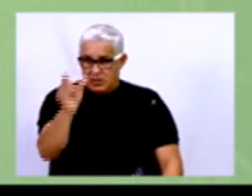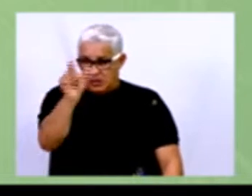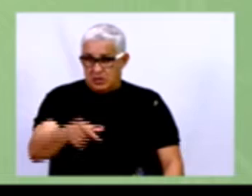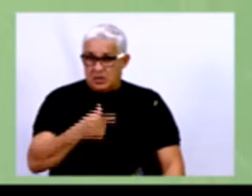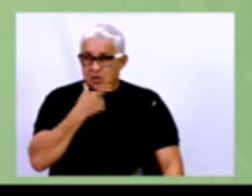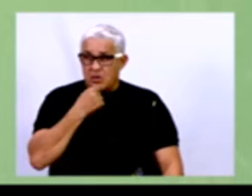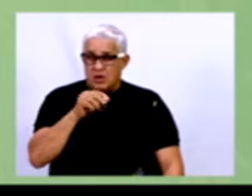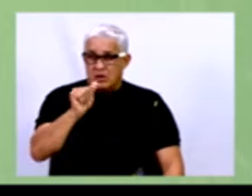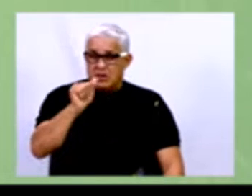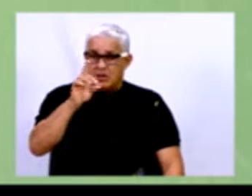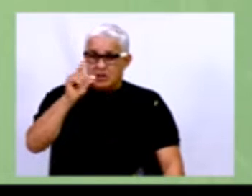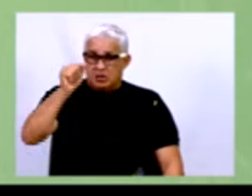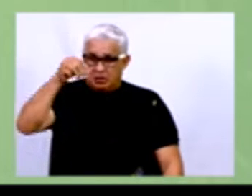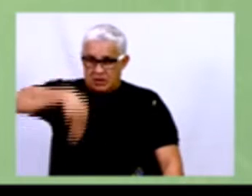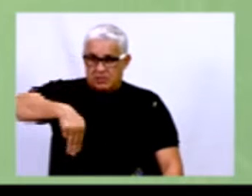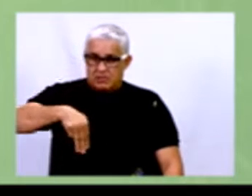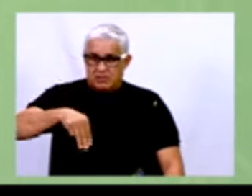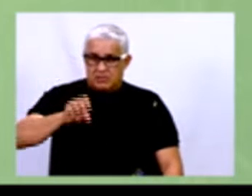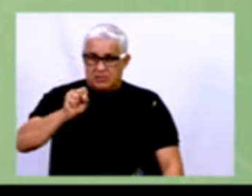Adam Smith